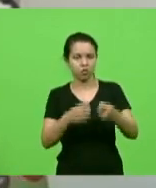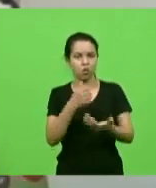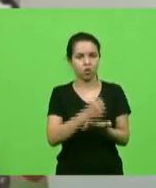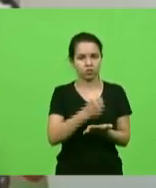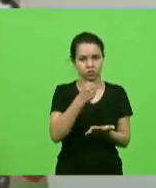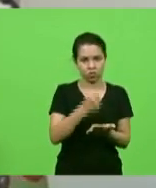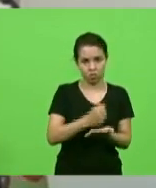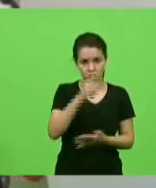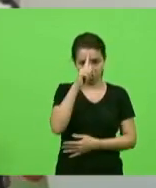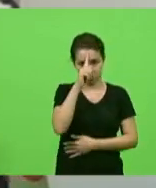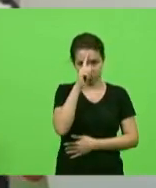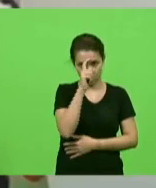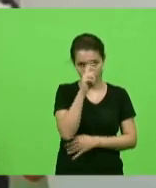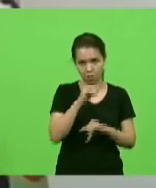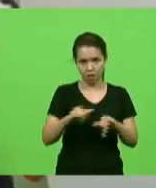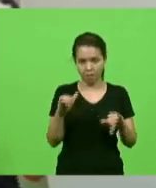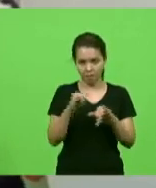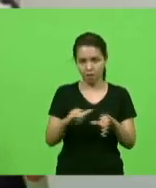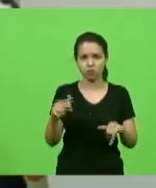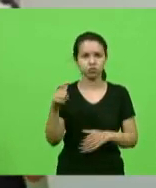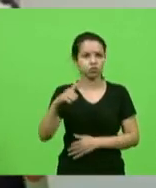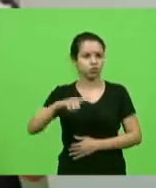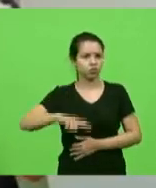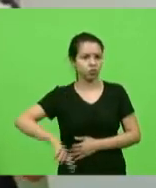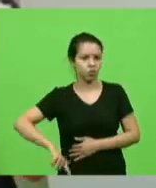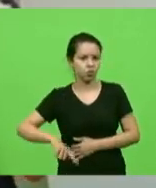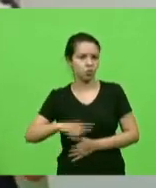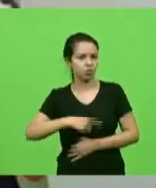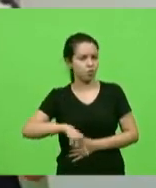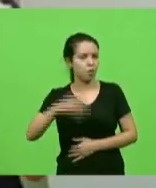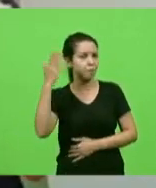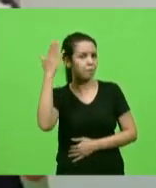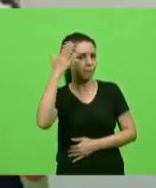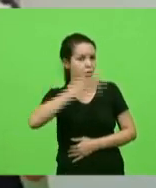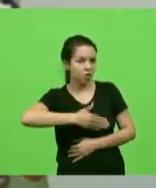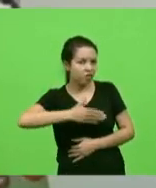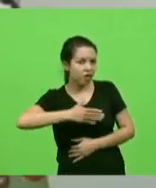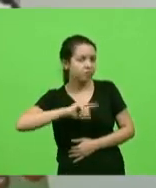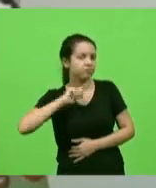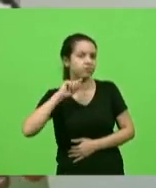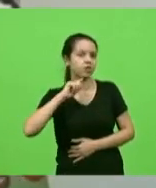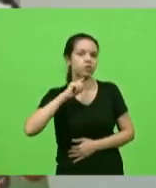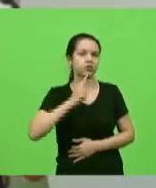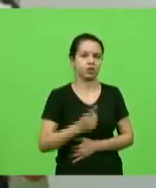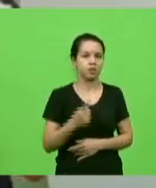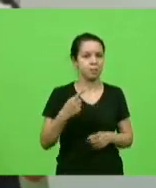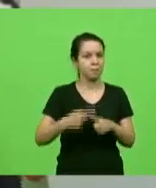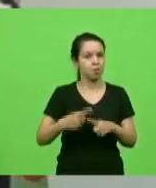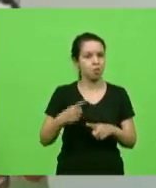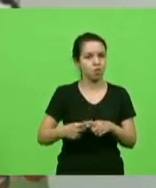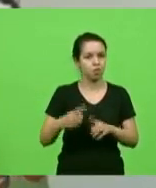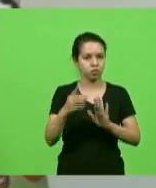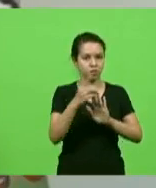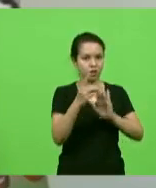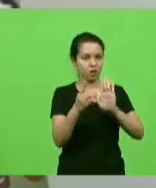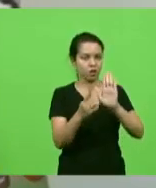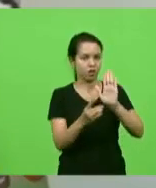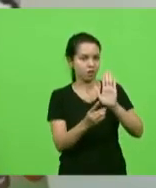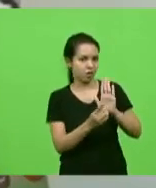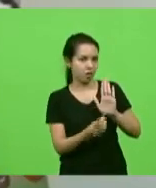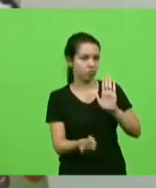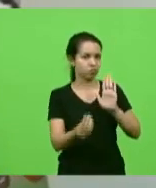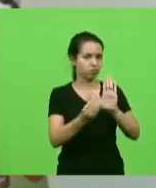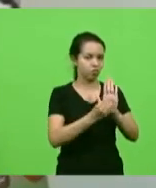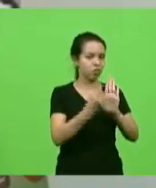campanha mais uma vez não se consegue provar porque o Decreto que colocou